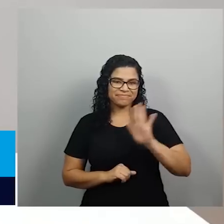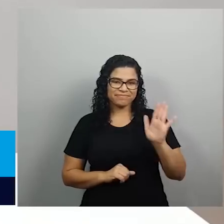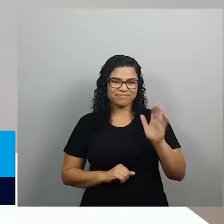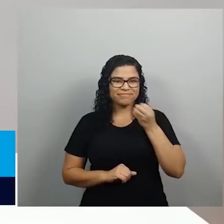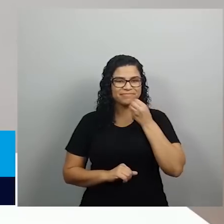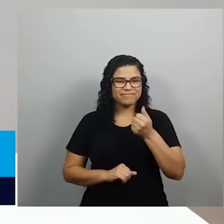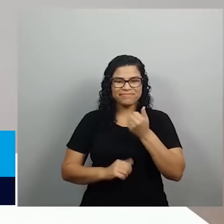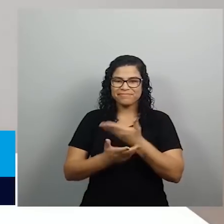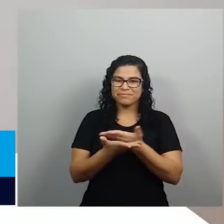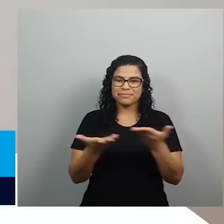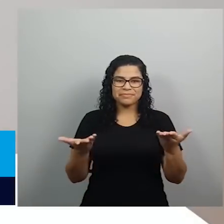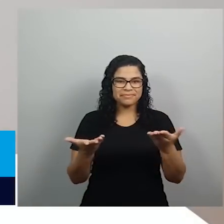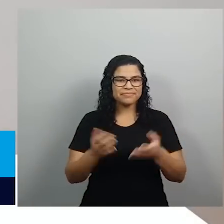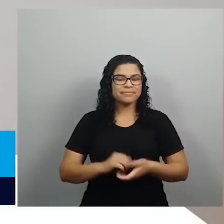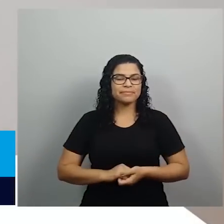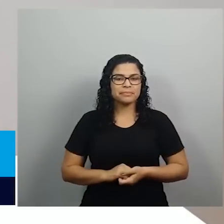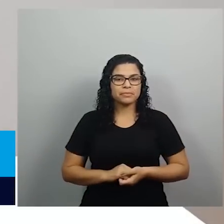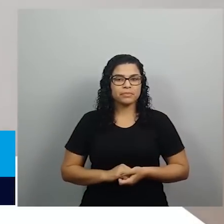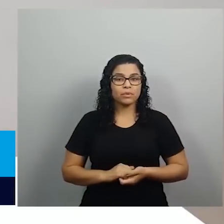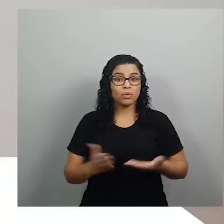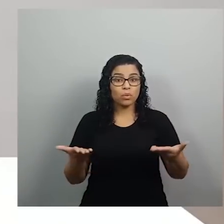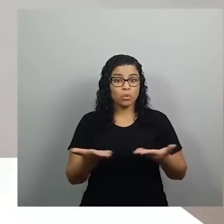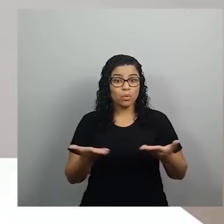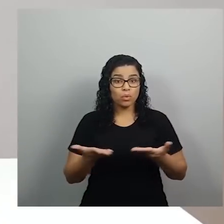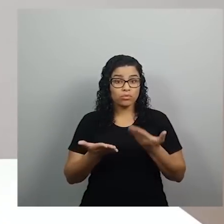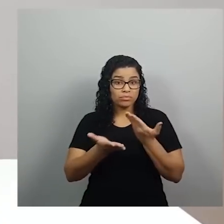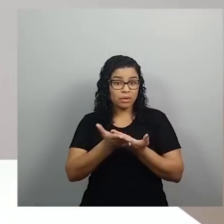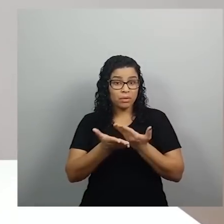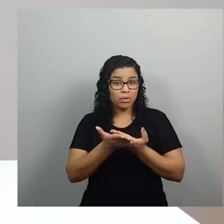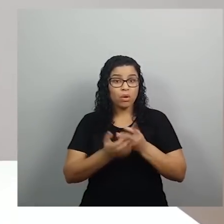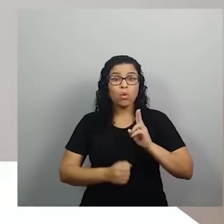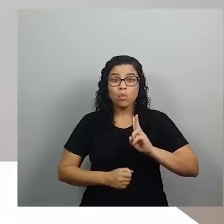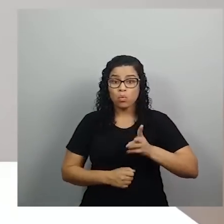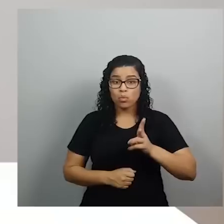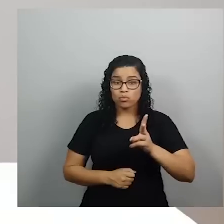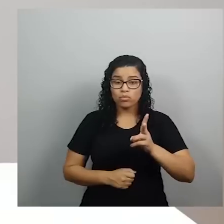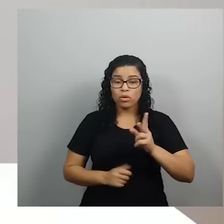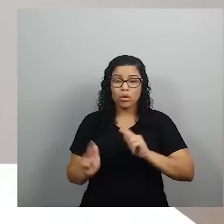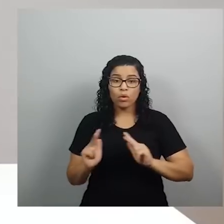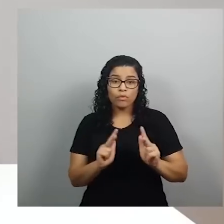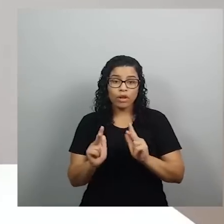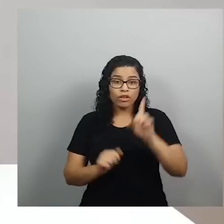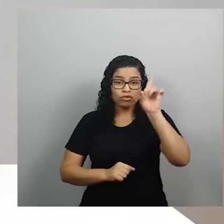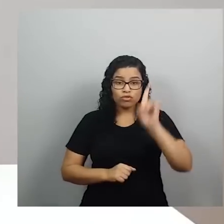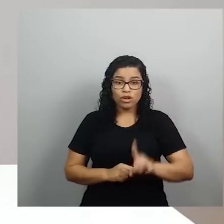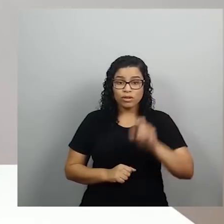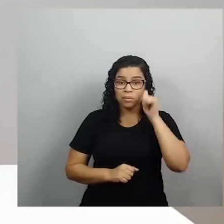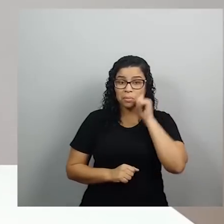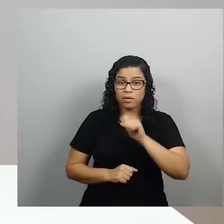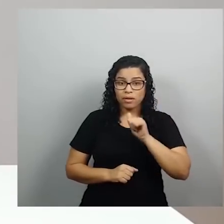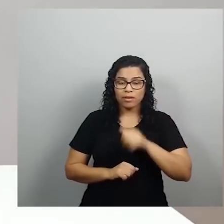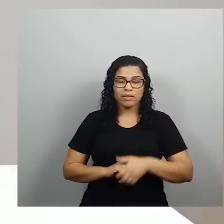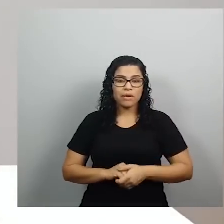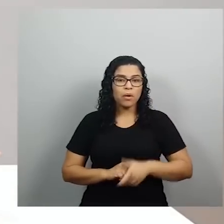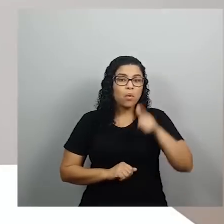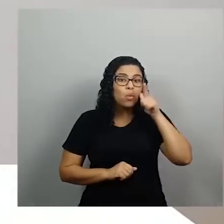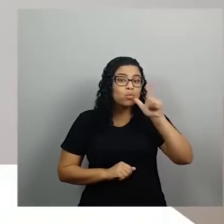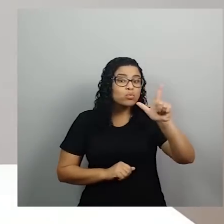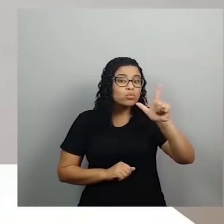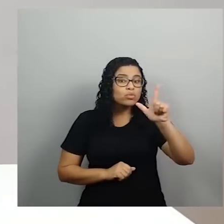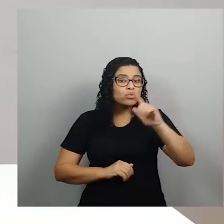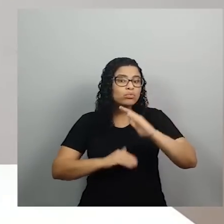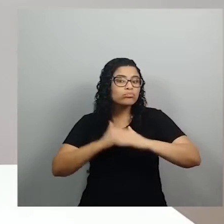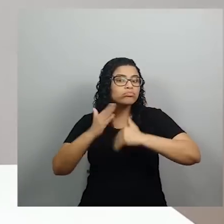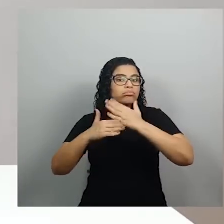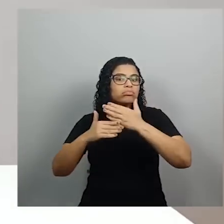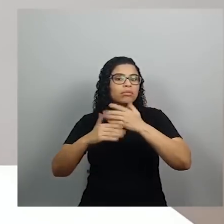Olá, tudo bem com vocês? Hoje em nosso encontro continuaremos conversando sobre os direitos que as mulheres foram